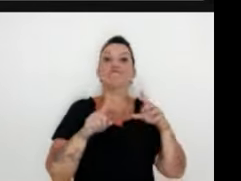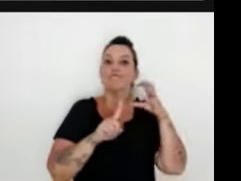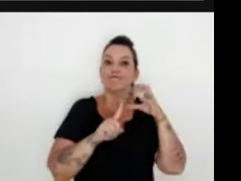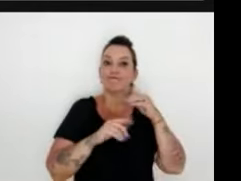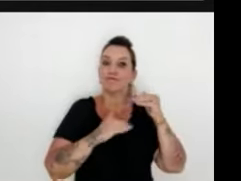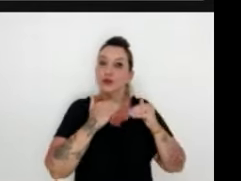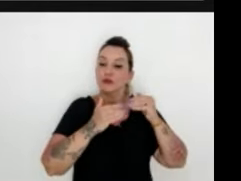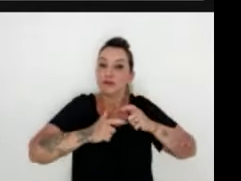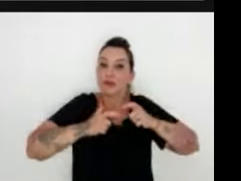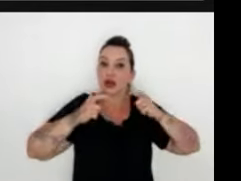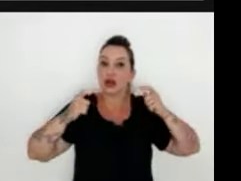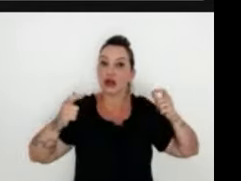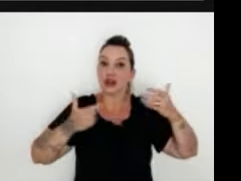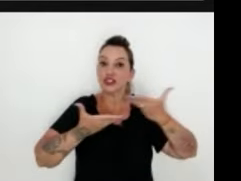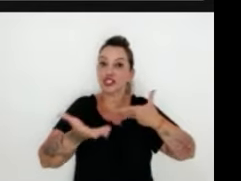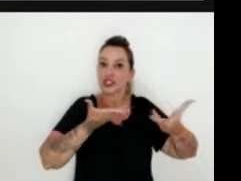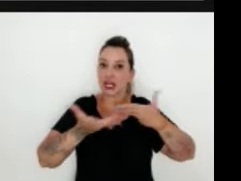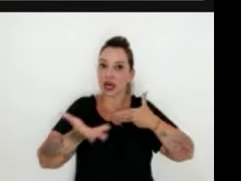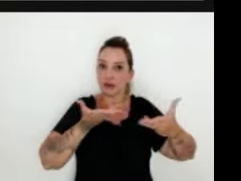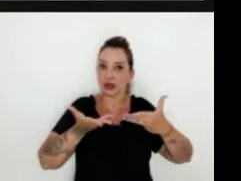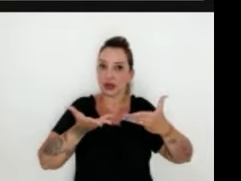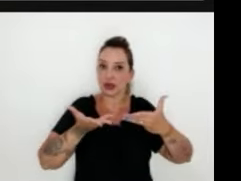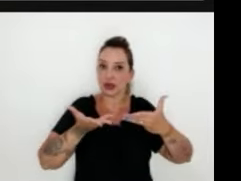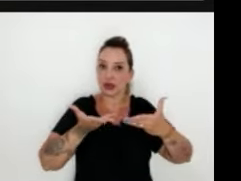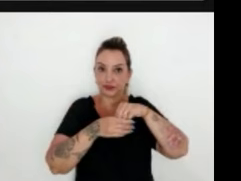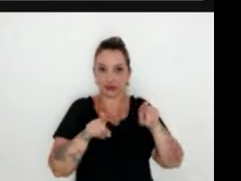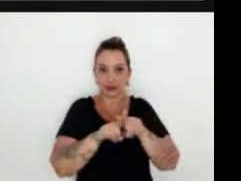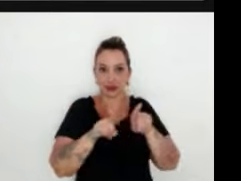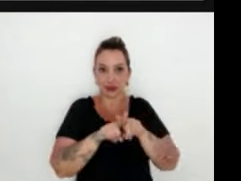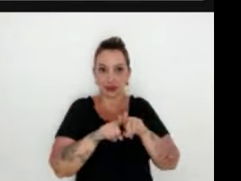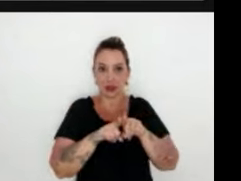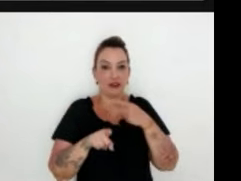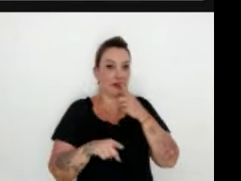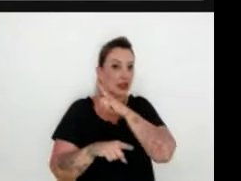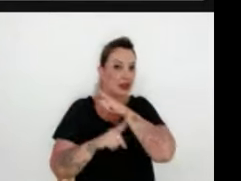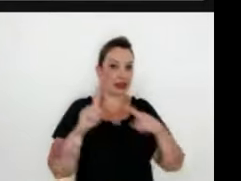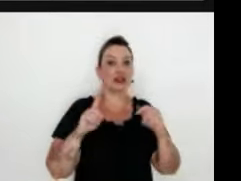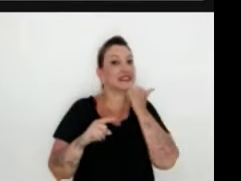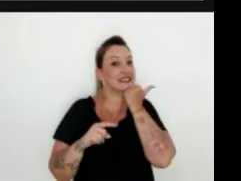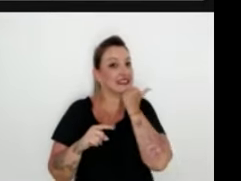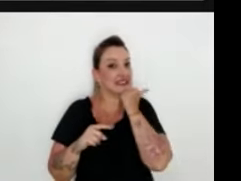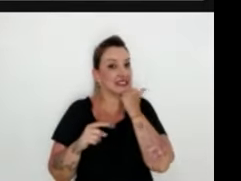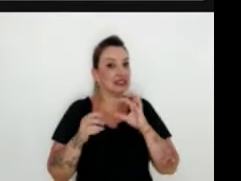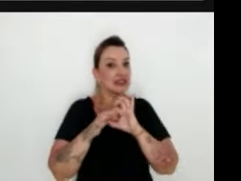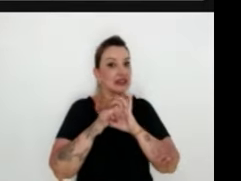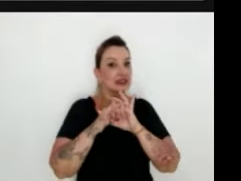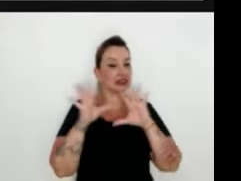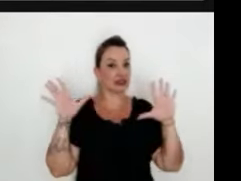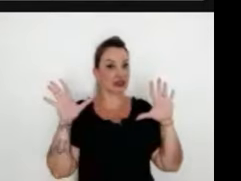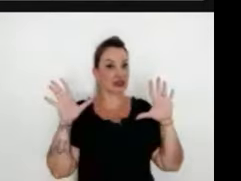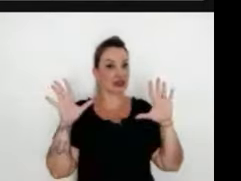amplo e dinâmico, que incorpora, inclusive, o negacionismo da ciência, a liberdade acadêmica e a